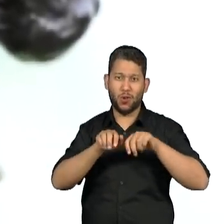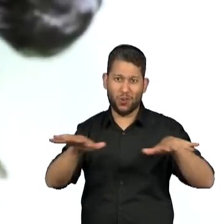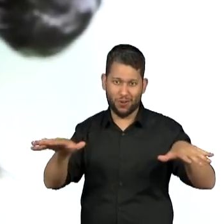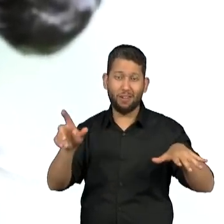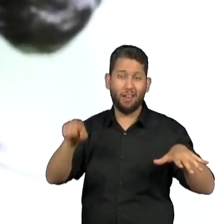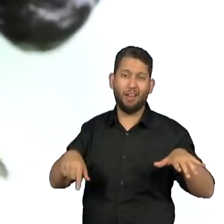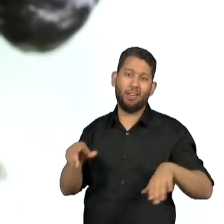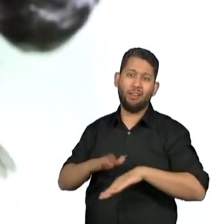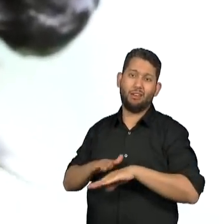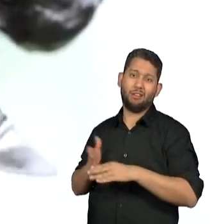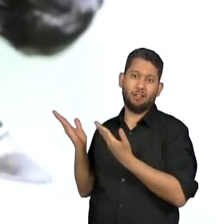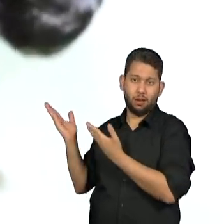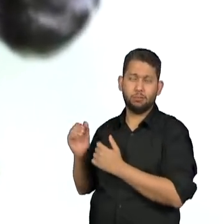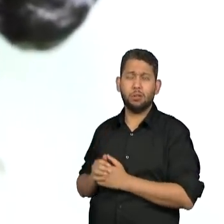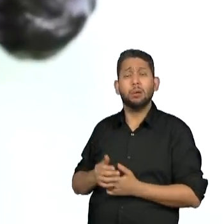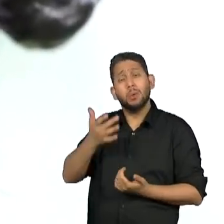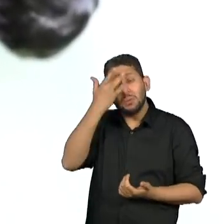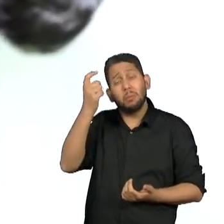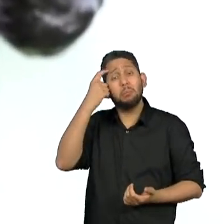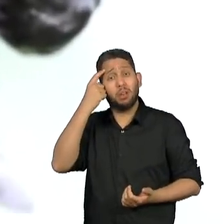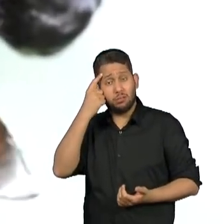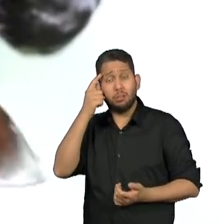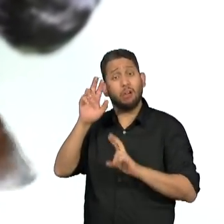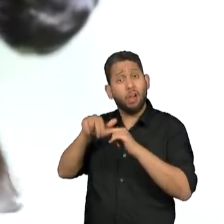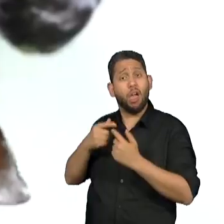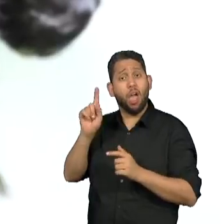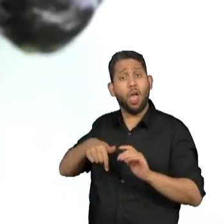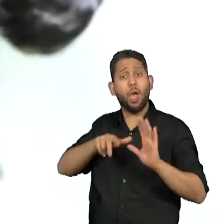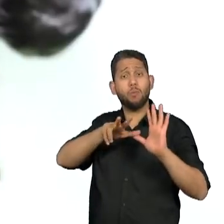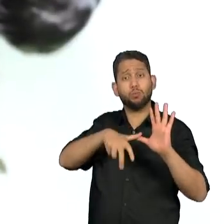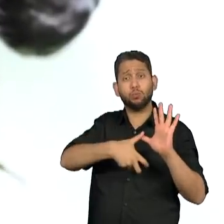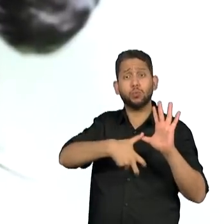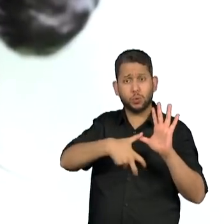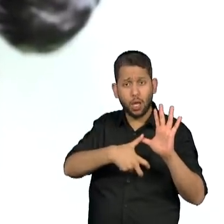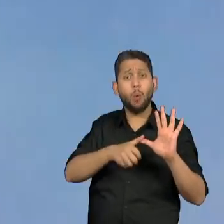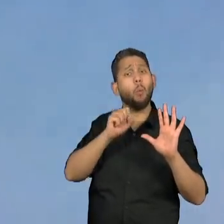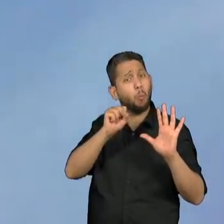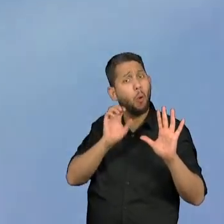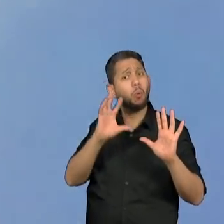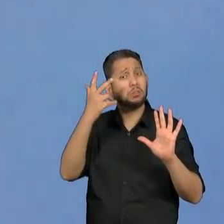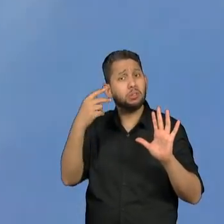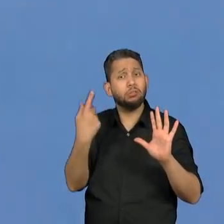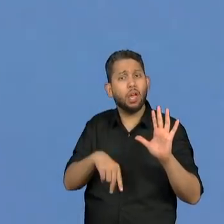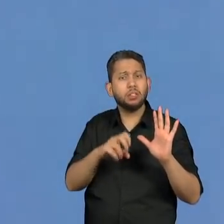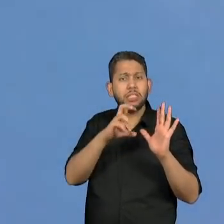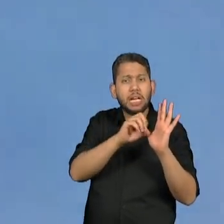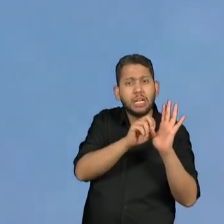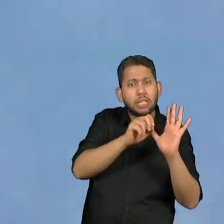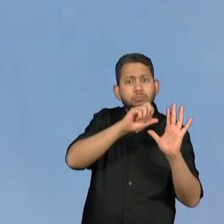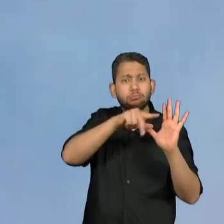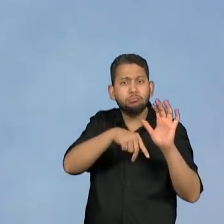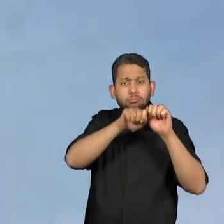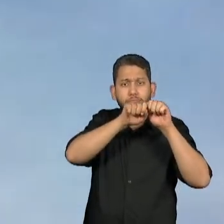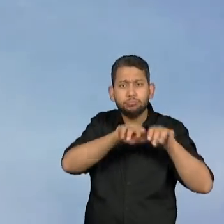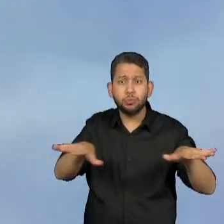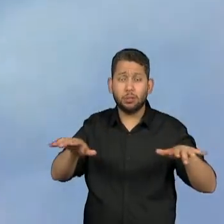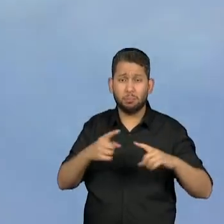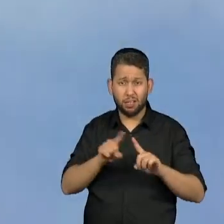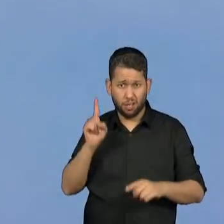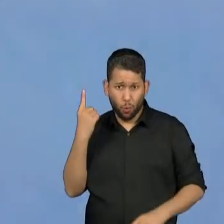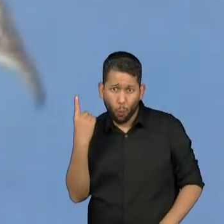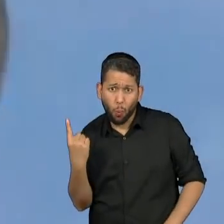várias outras teorias, possivelmente, sim, o coronavírus veio do morcego, mas é uma transferência de